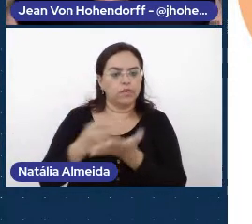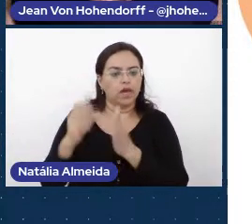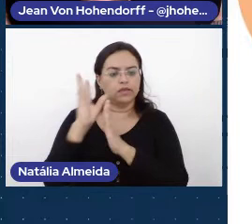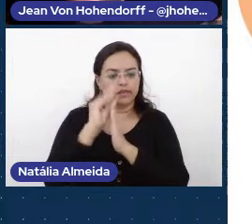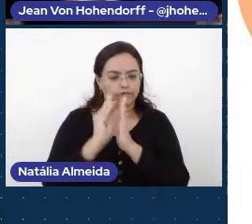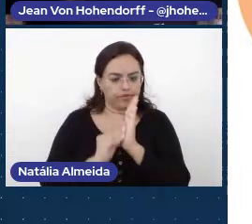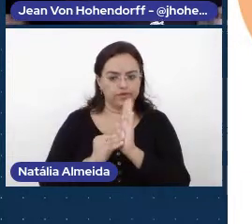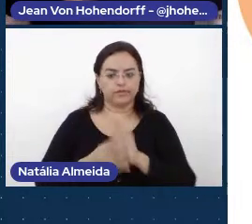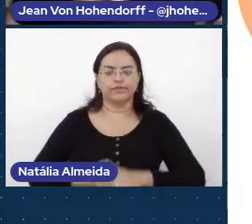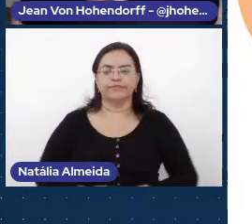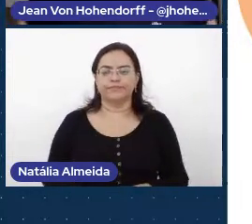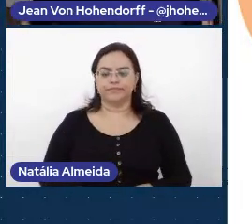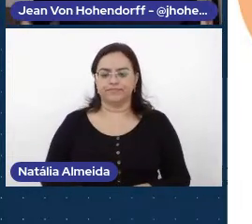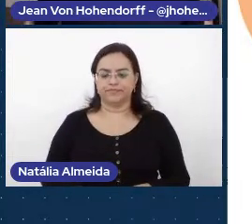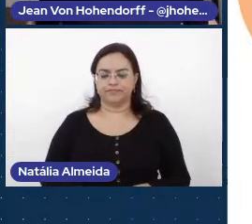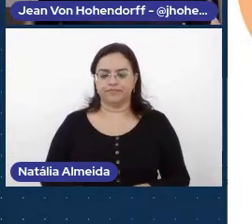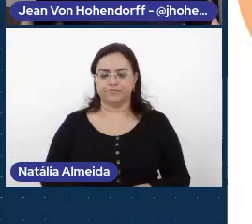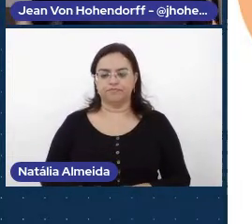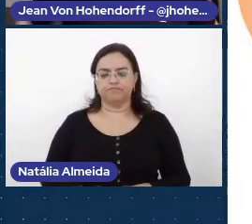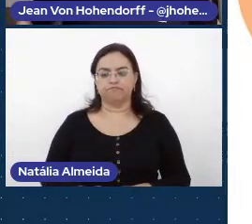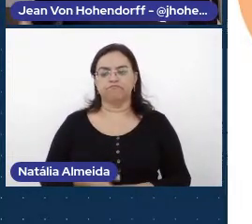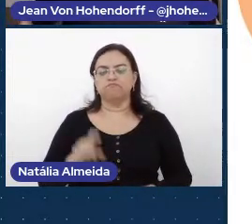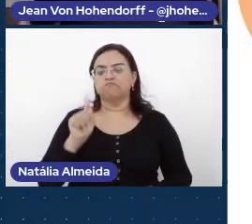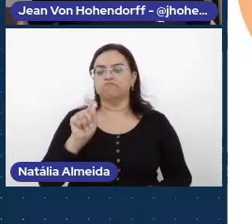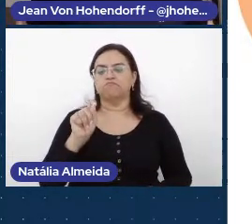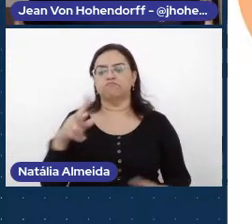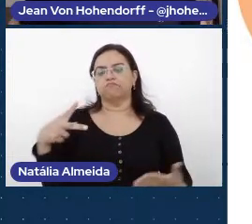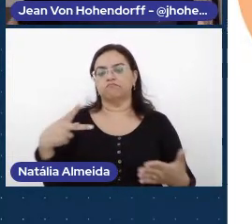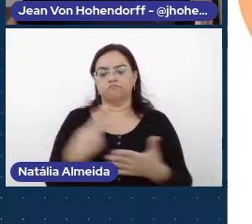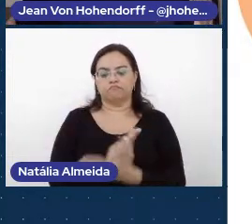acontece, pessoal? Não sei se vocês têm